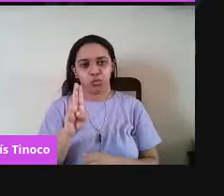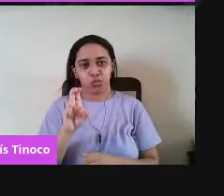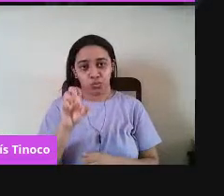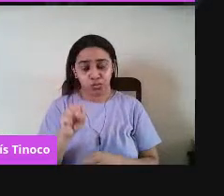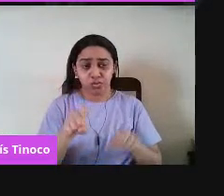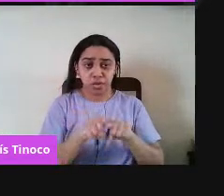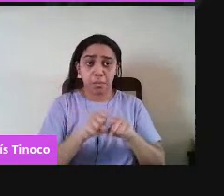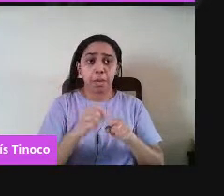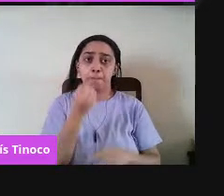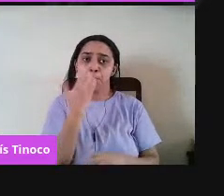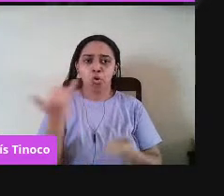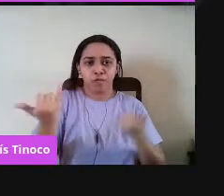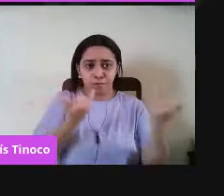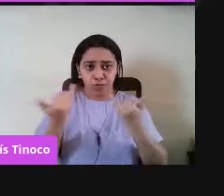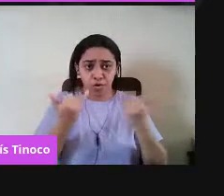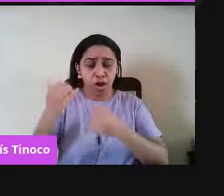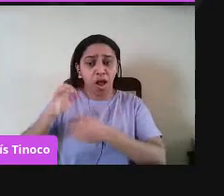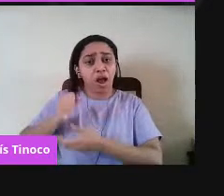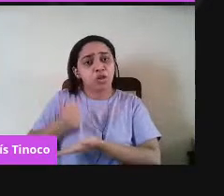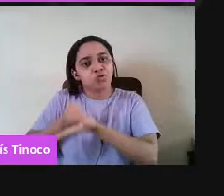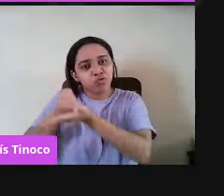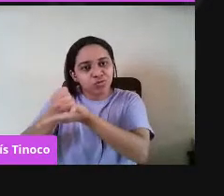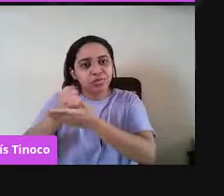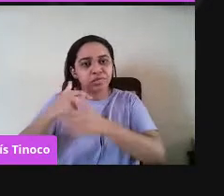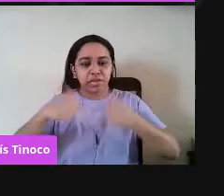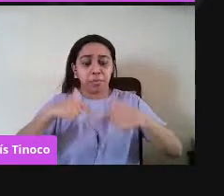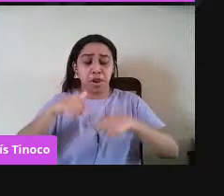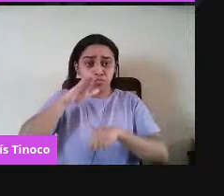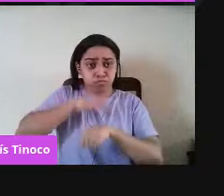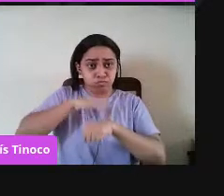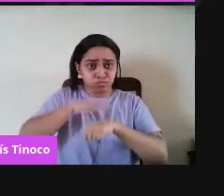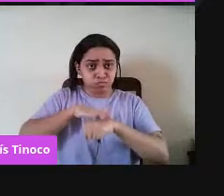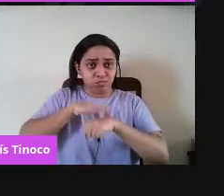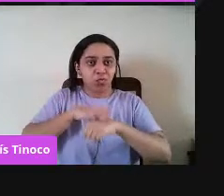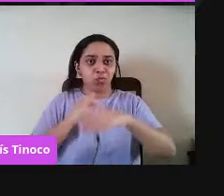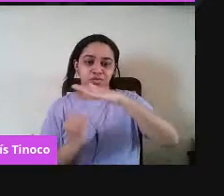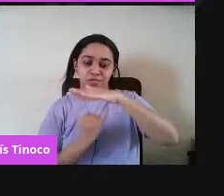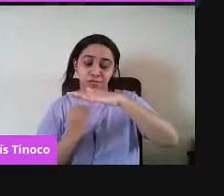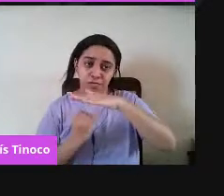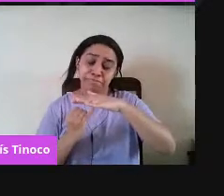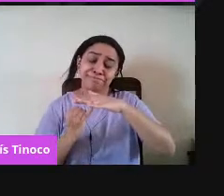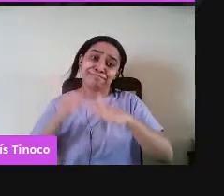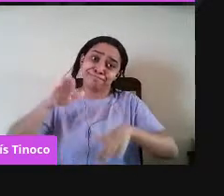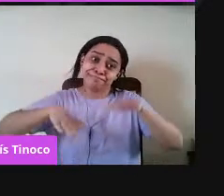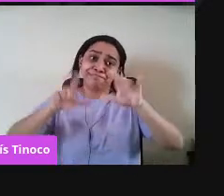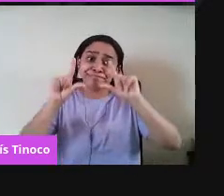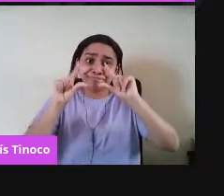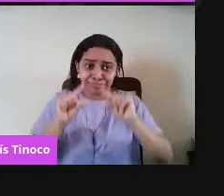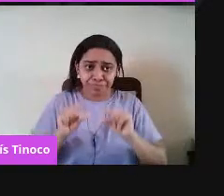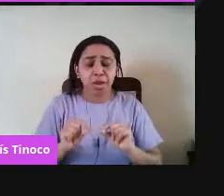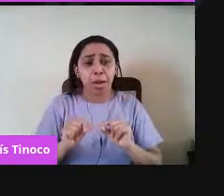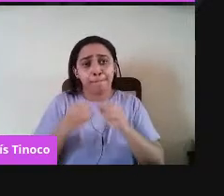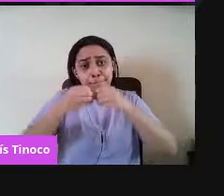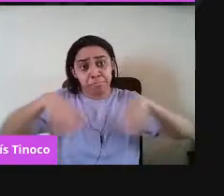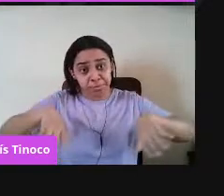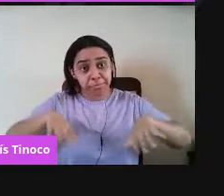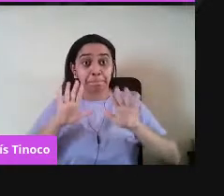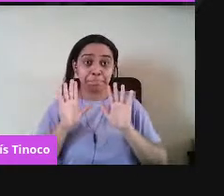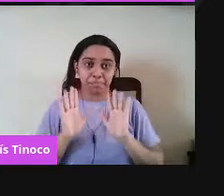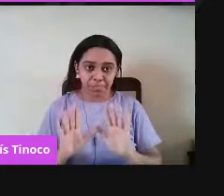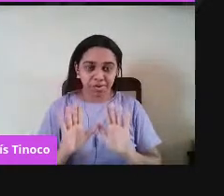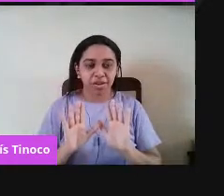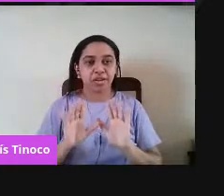aos trabalhadores autônomos informais, talvez amenizasse o desastre. Entretanto,